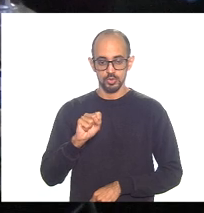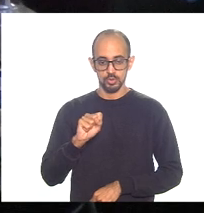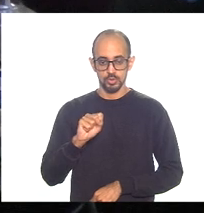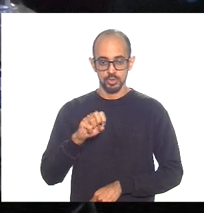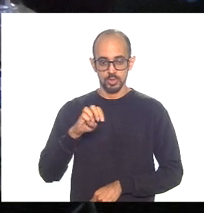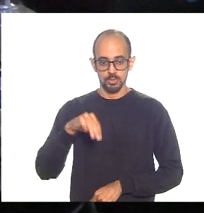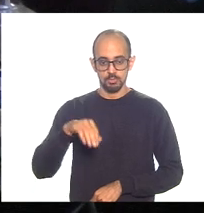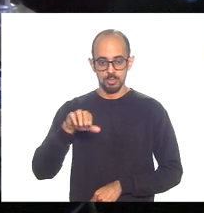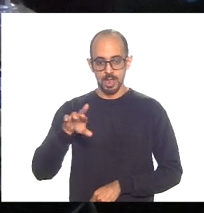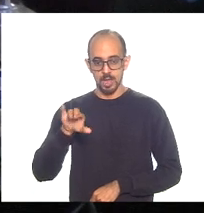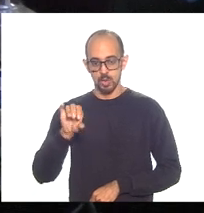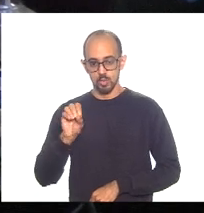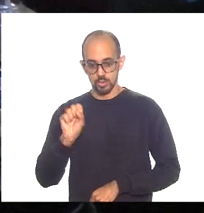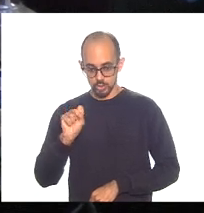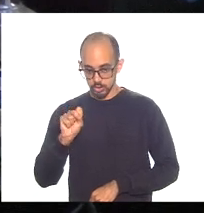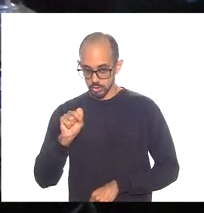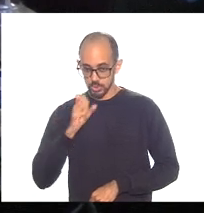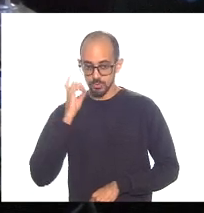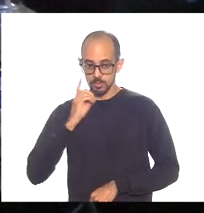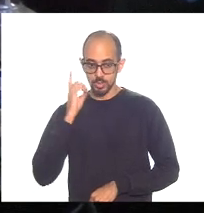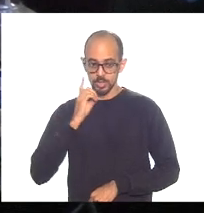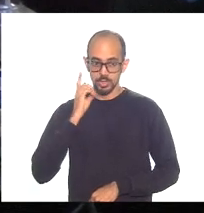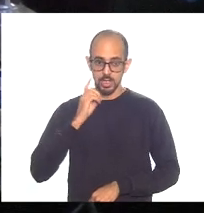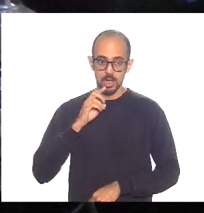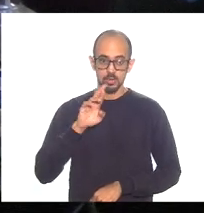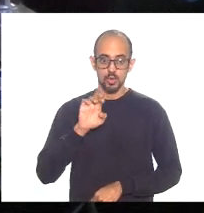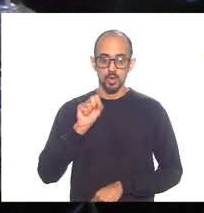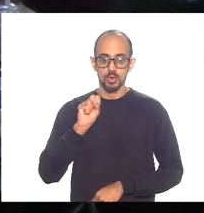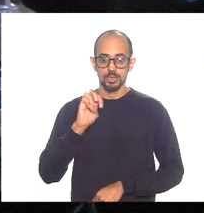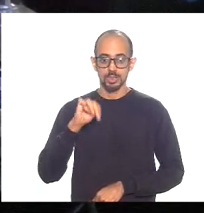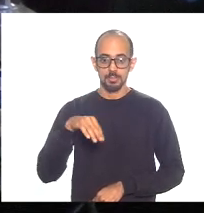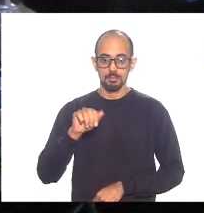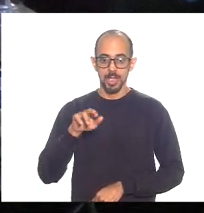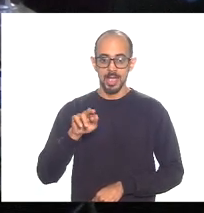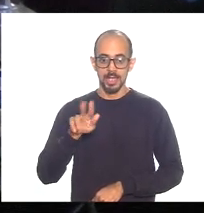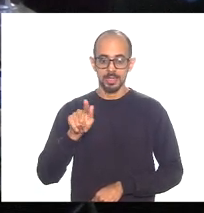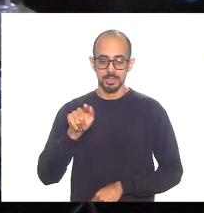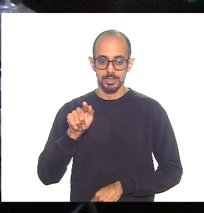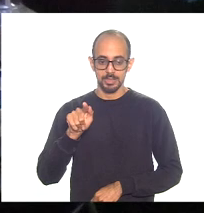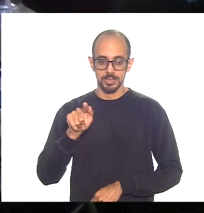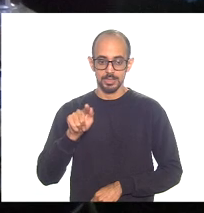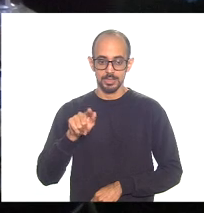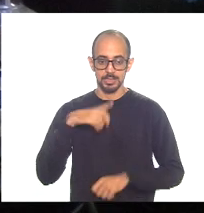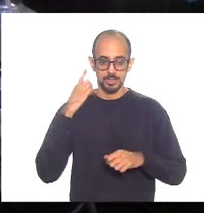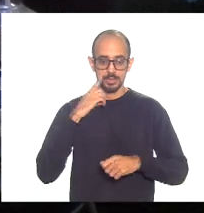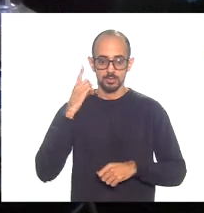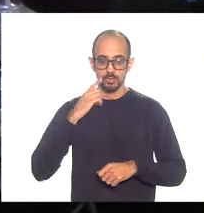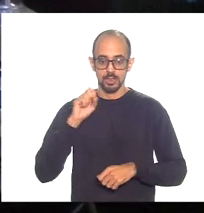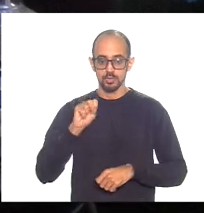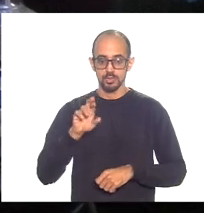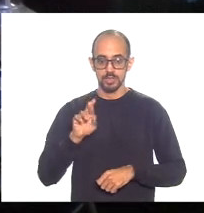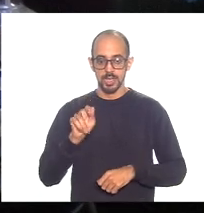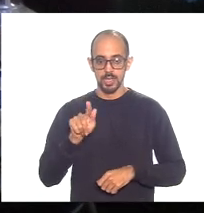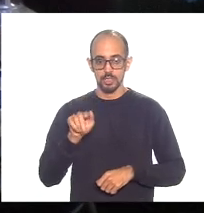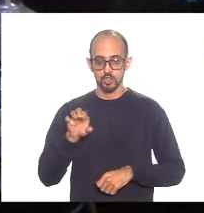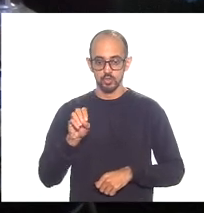Marcos Miller. Deputado Rosenberg Reis. Deputado Sérgio Fernandes.